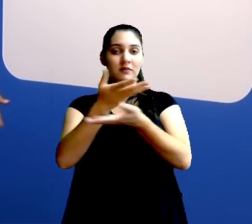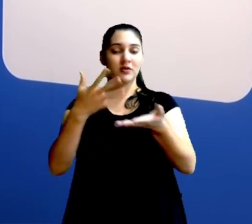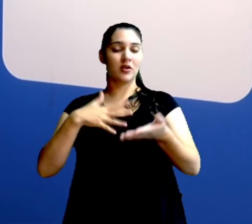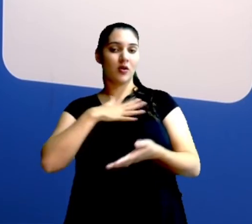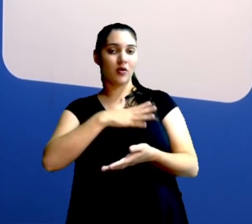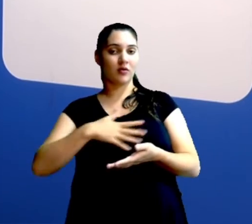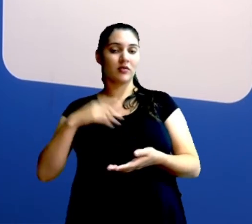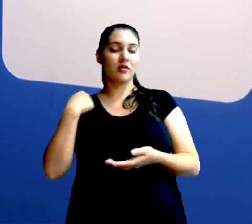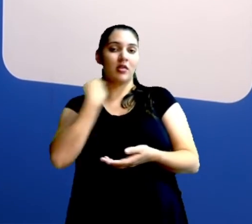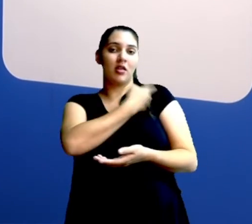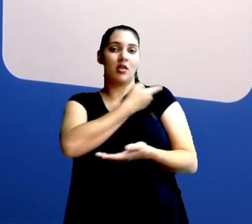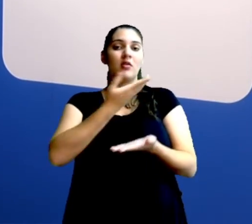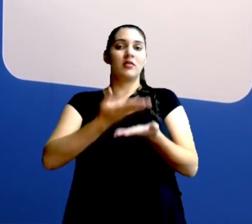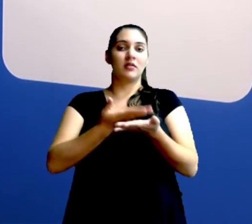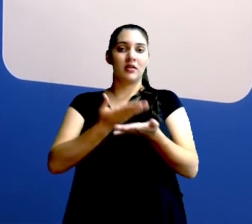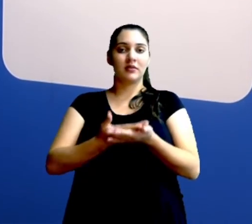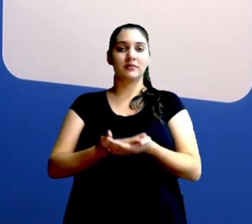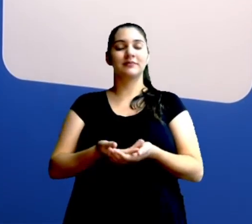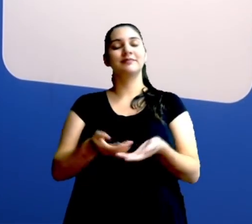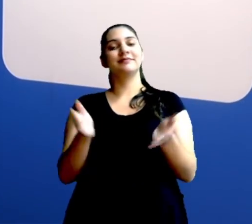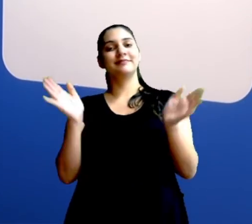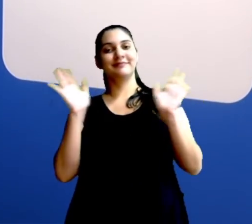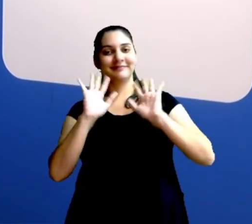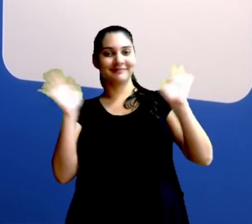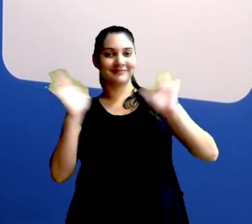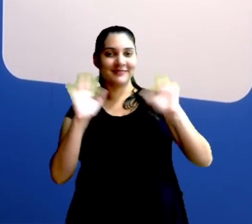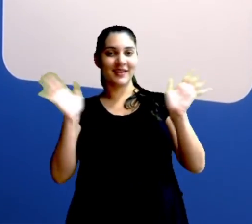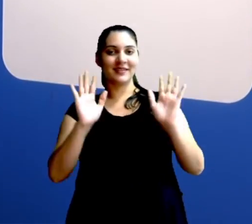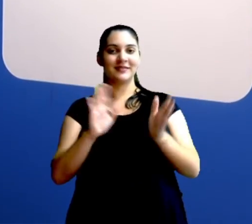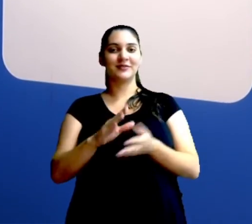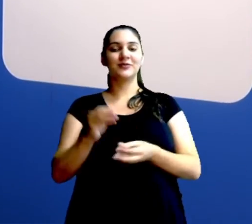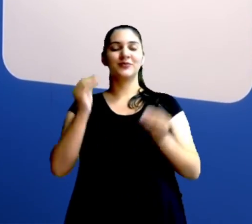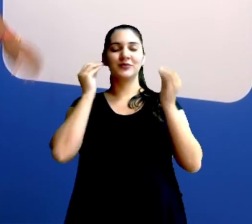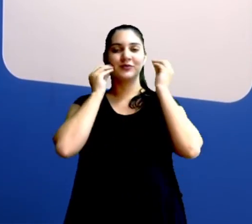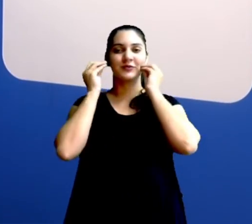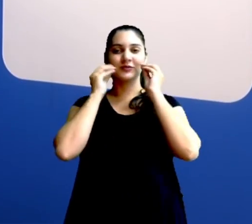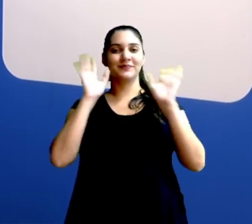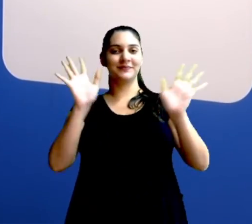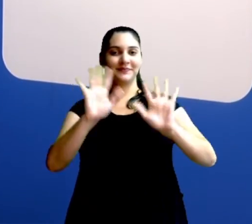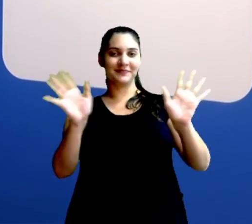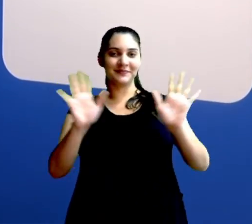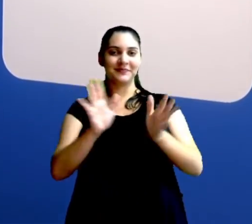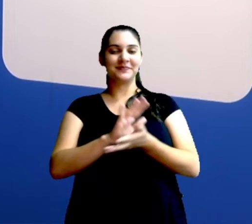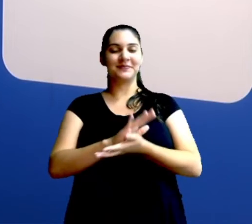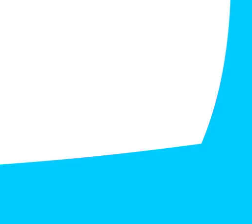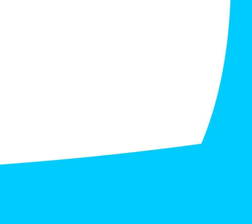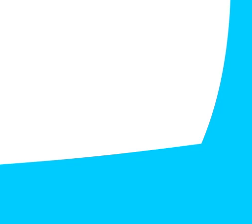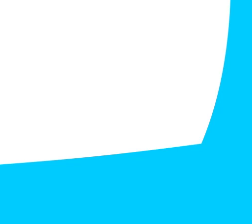gostado da nossa aula. E é isso. Até mais. Um cheiro. Tchau, tchau.